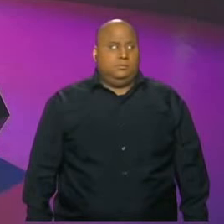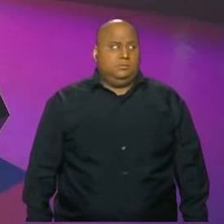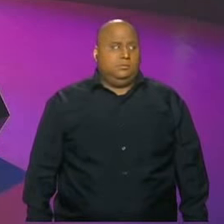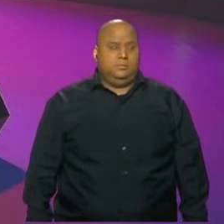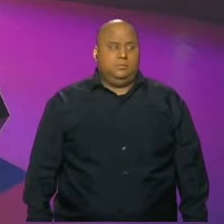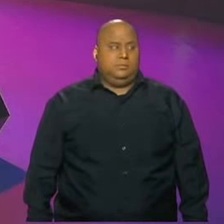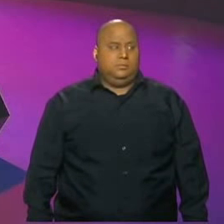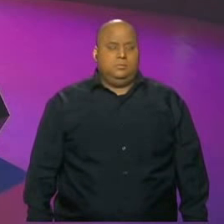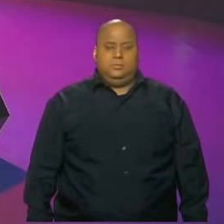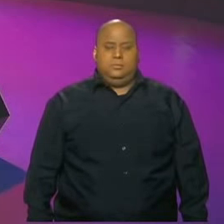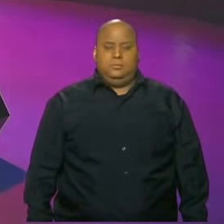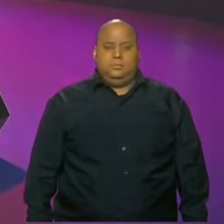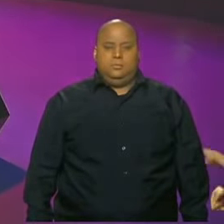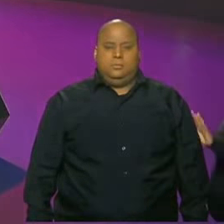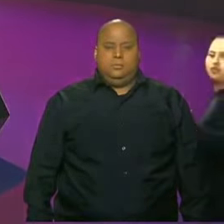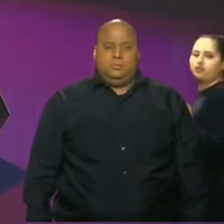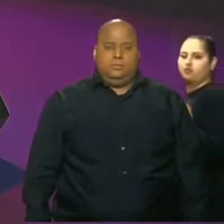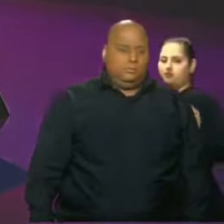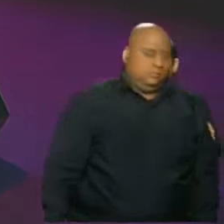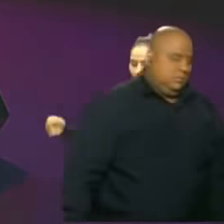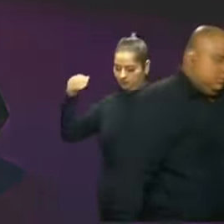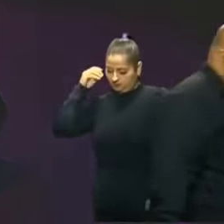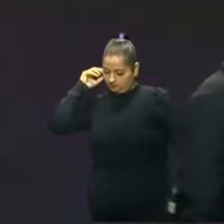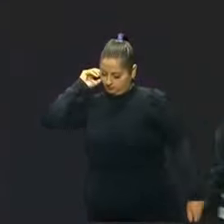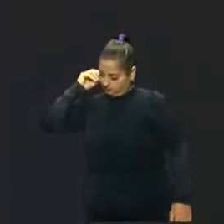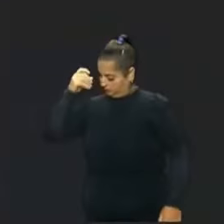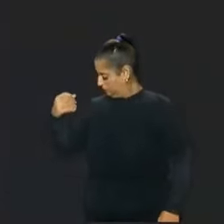ierará, iarará.